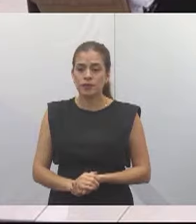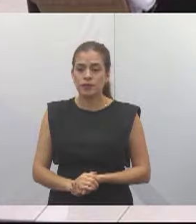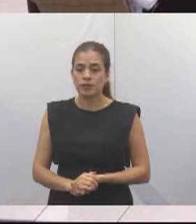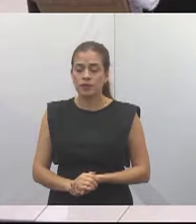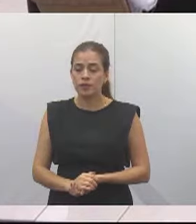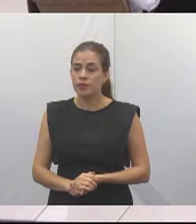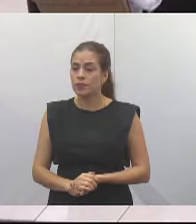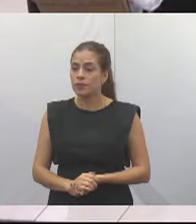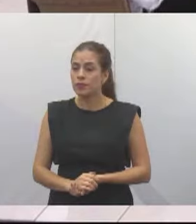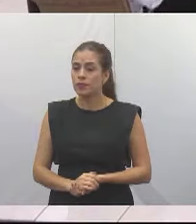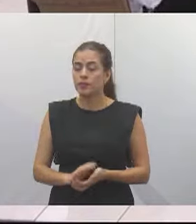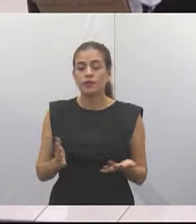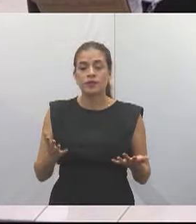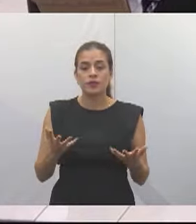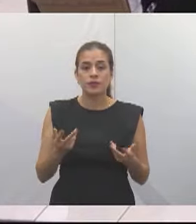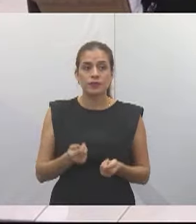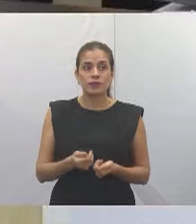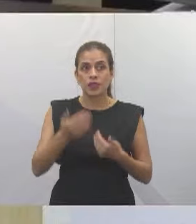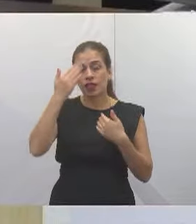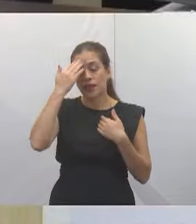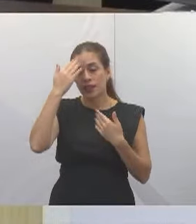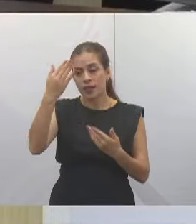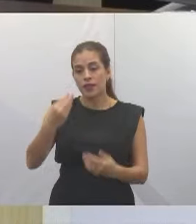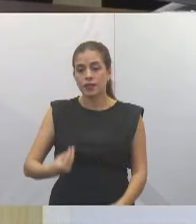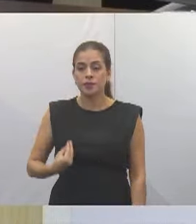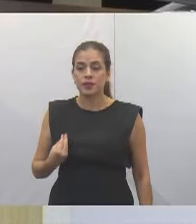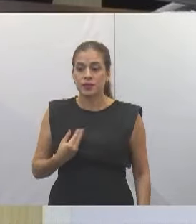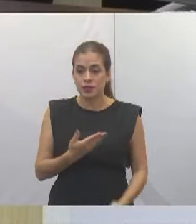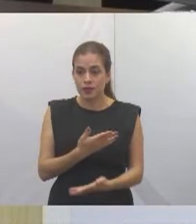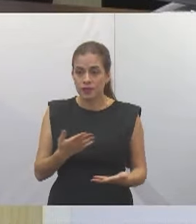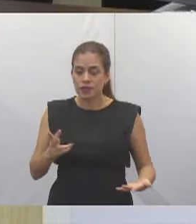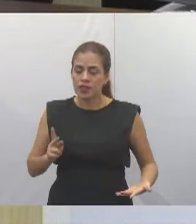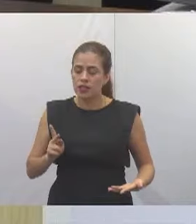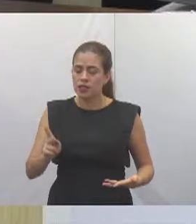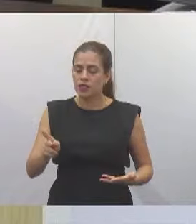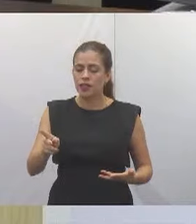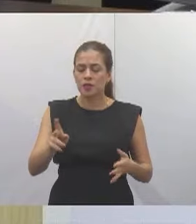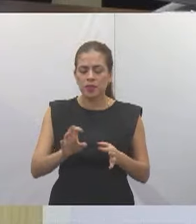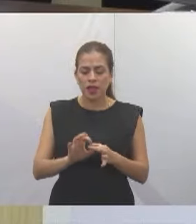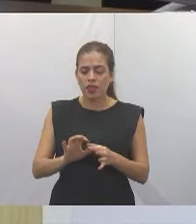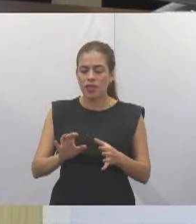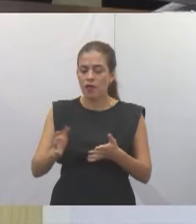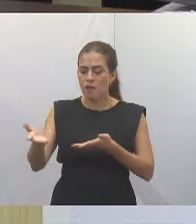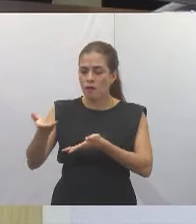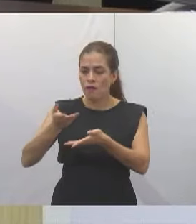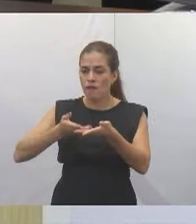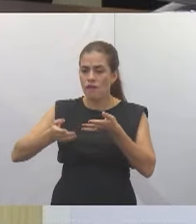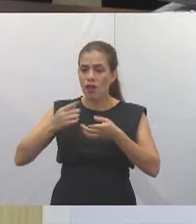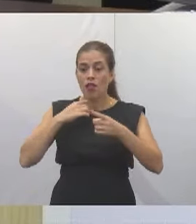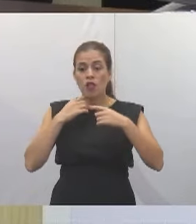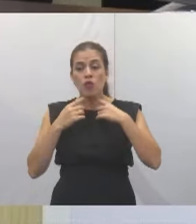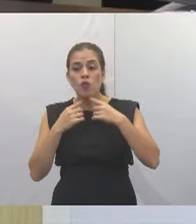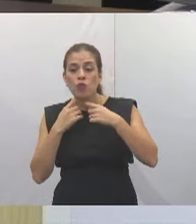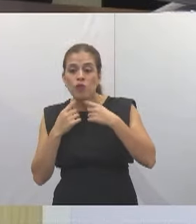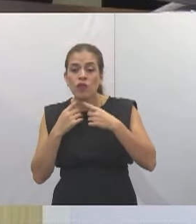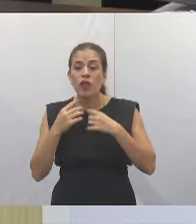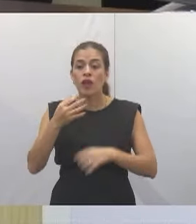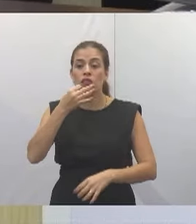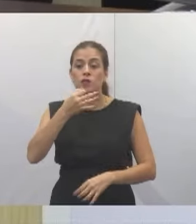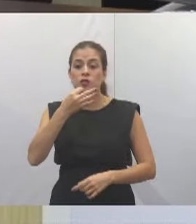Gente, agradeço muito a presença de vocês. Estamos sempre às ordens para qualquer dúvida,